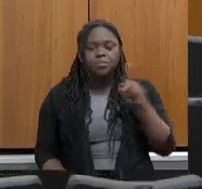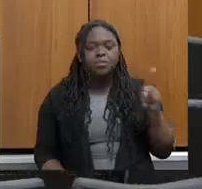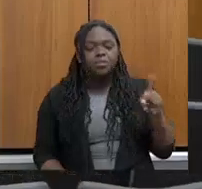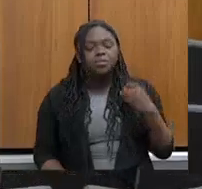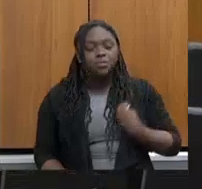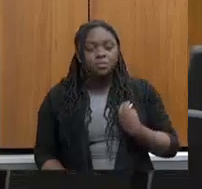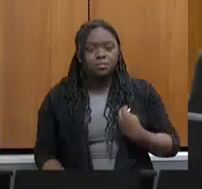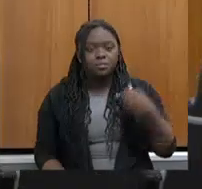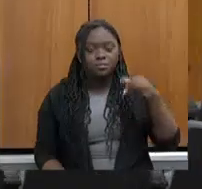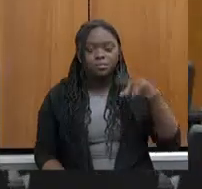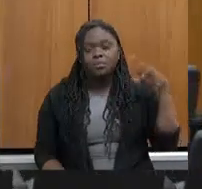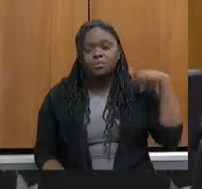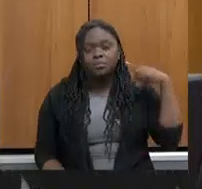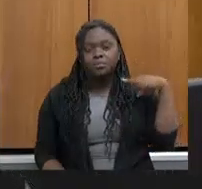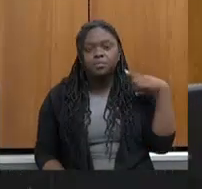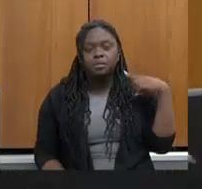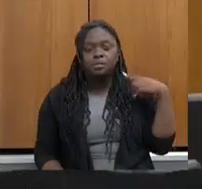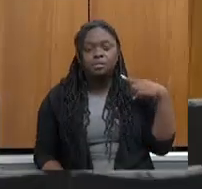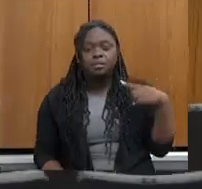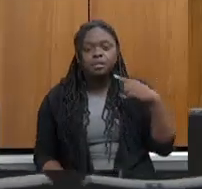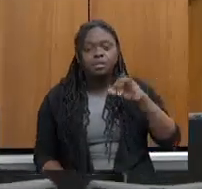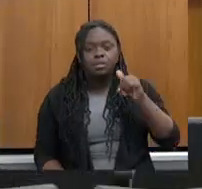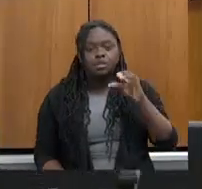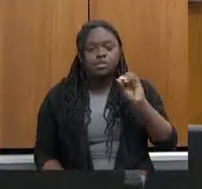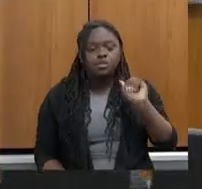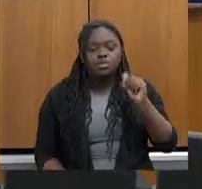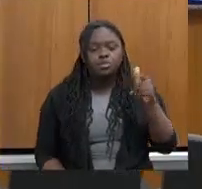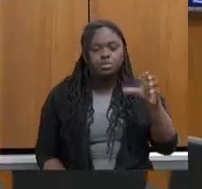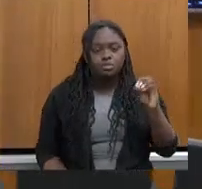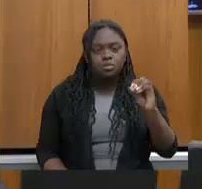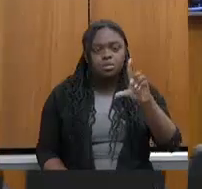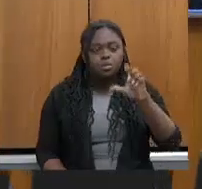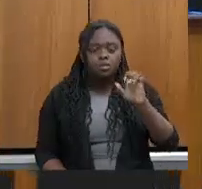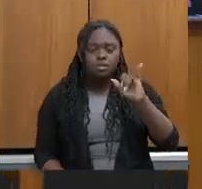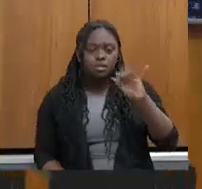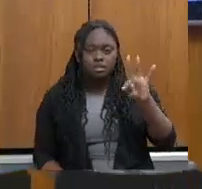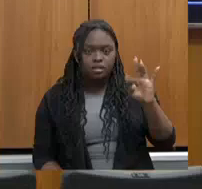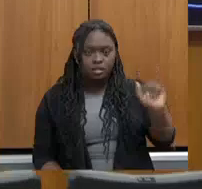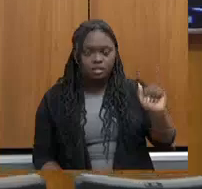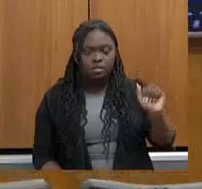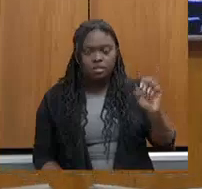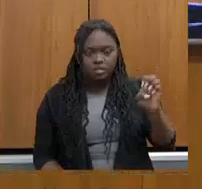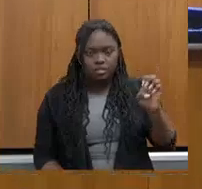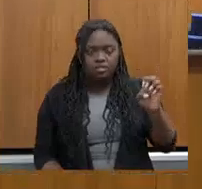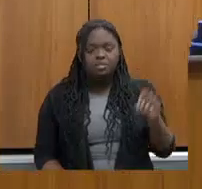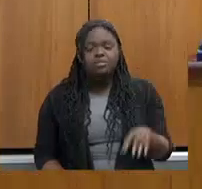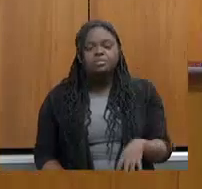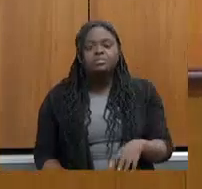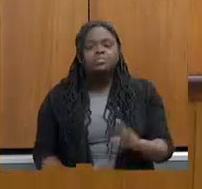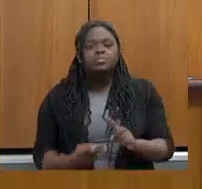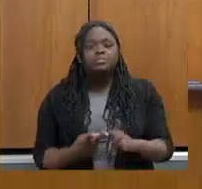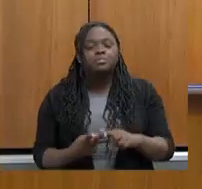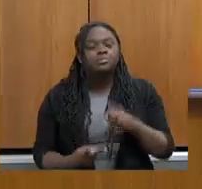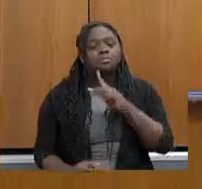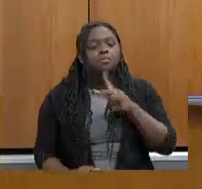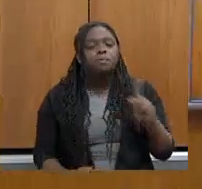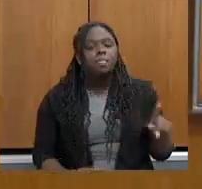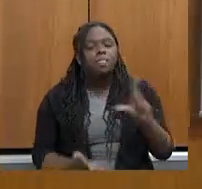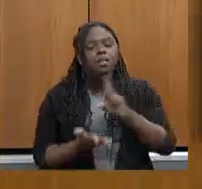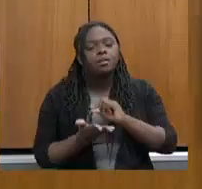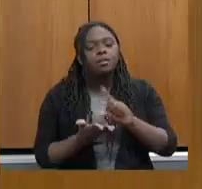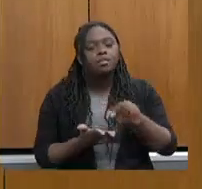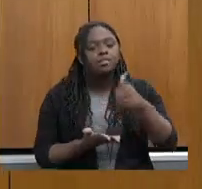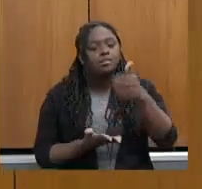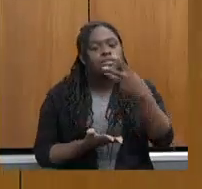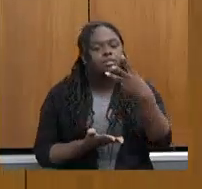estão presentes os deputados João Leite Sargento Rodrigues presidência Luciano do Pará primeiro do artigo 132 do Regimento